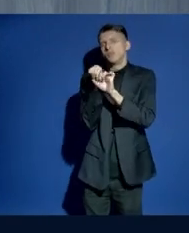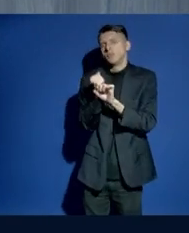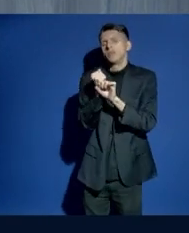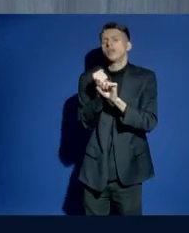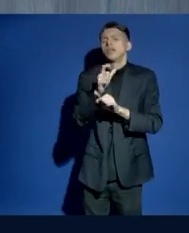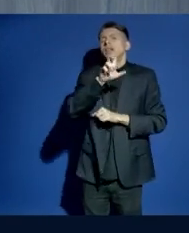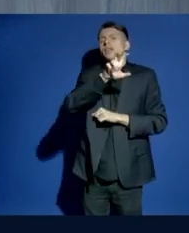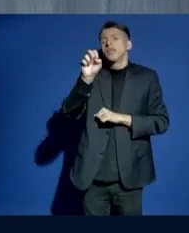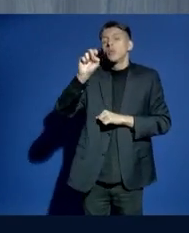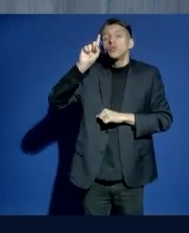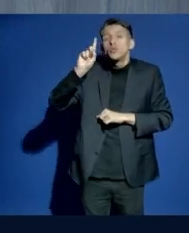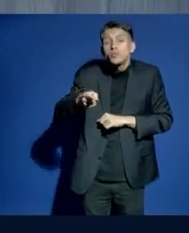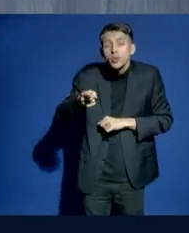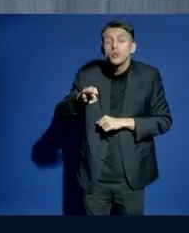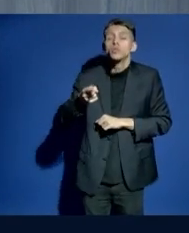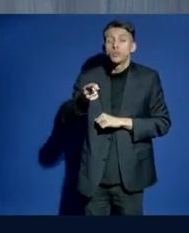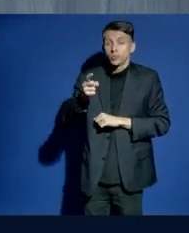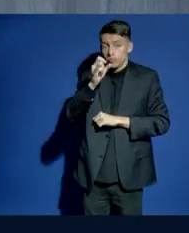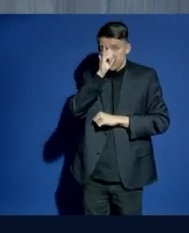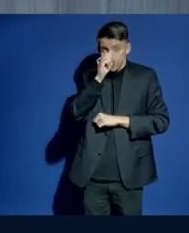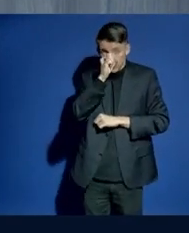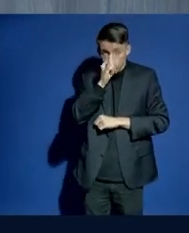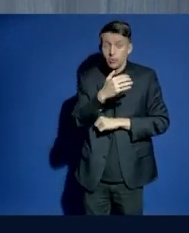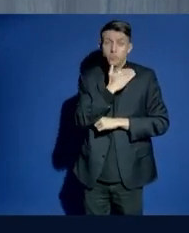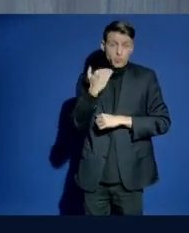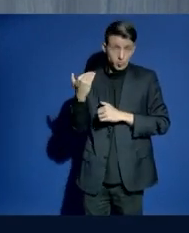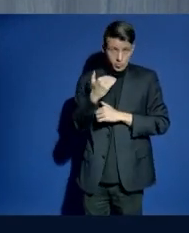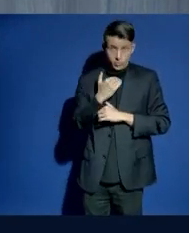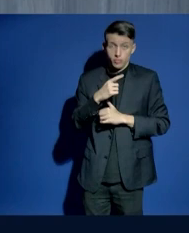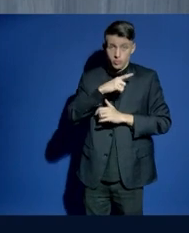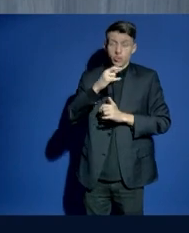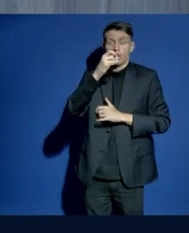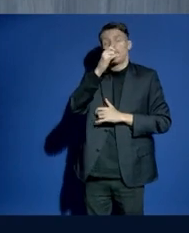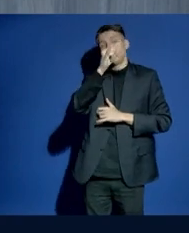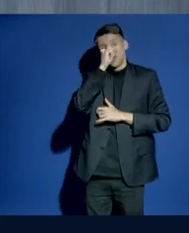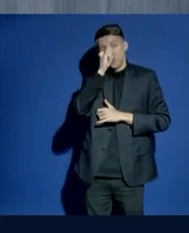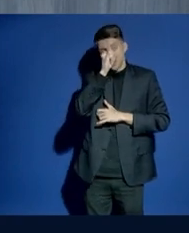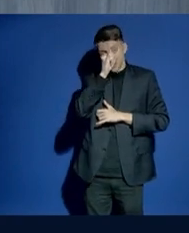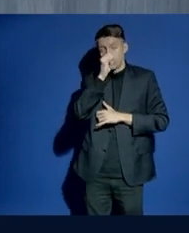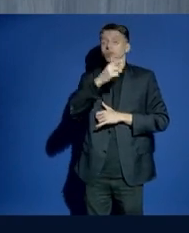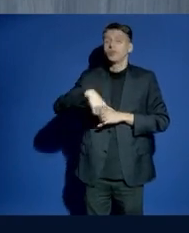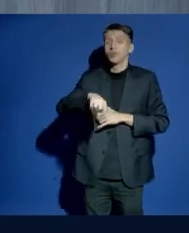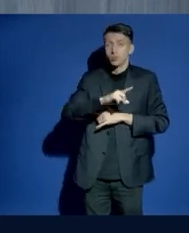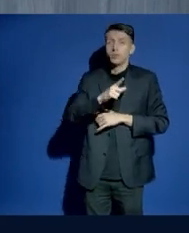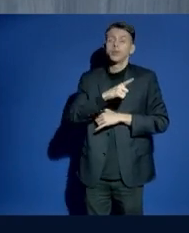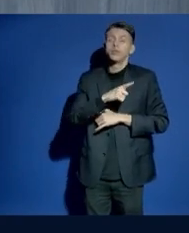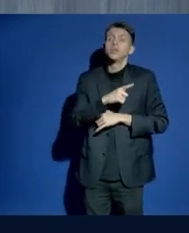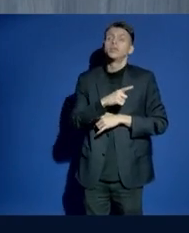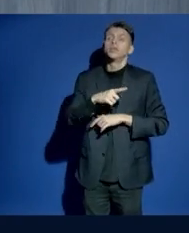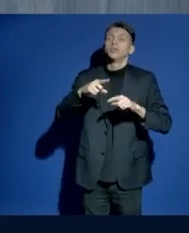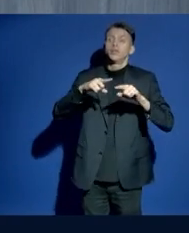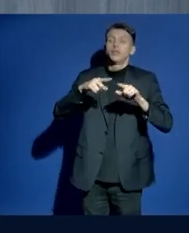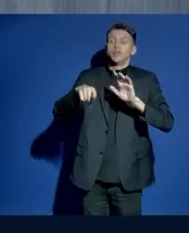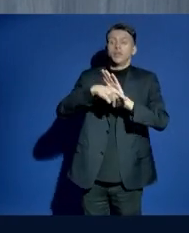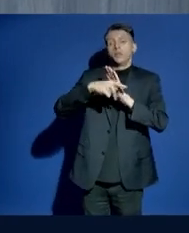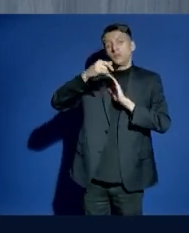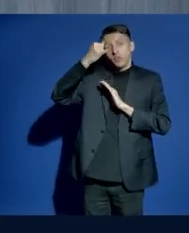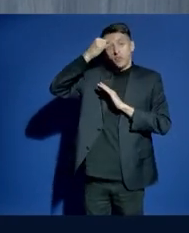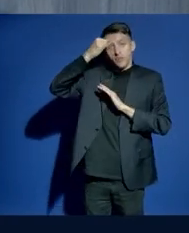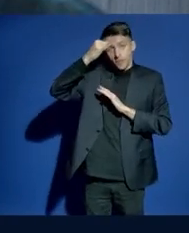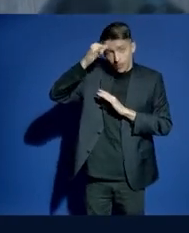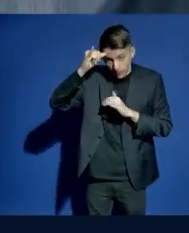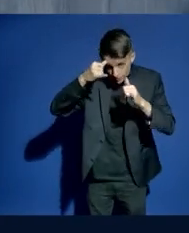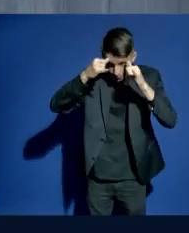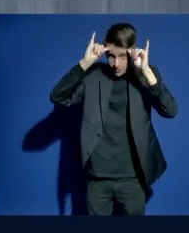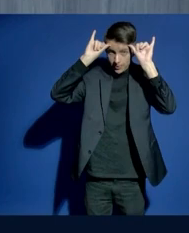suínos por ano tem o plantel lá médio de 125 mil cabeças aonde a gente pega em sete sites dentro da Fazenda nós pegamos